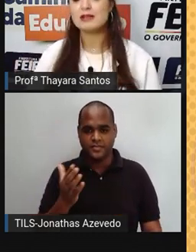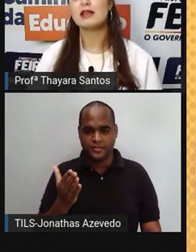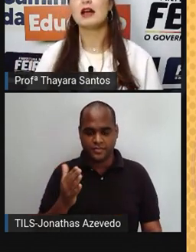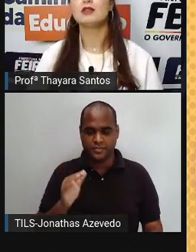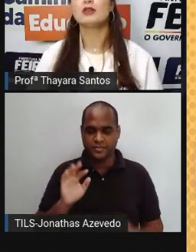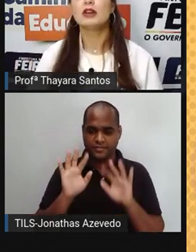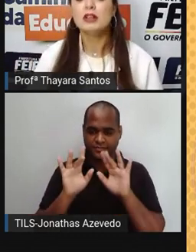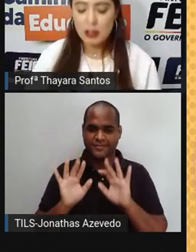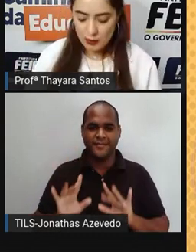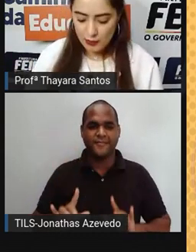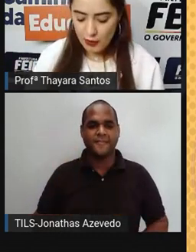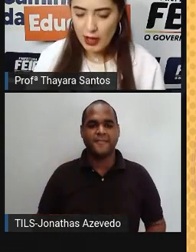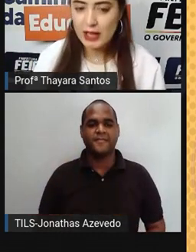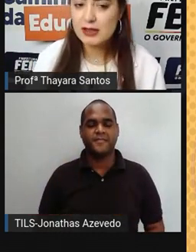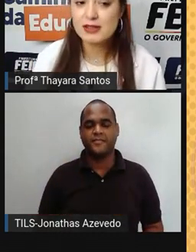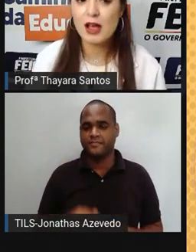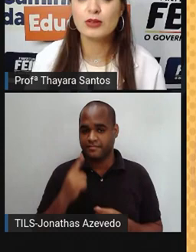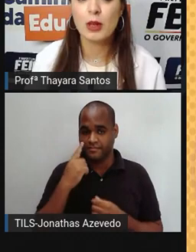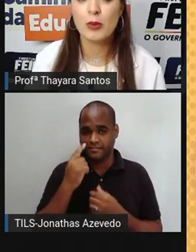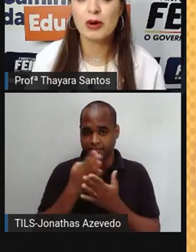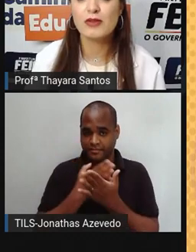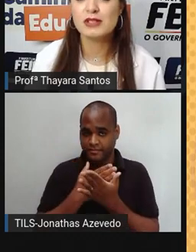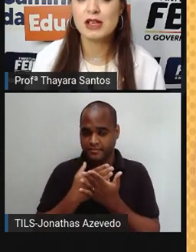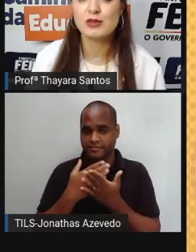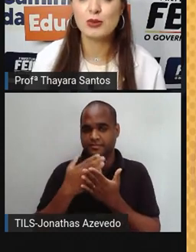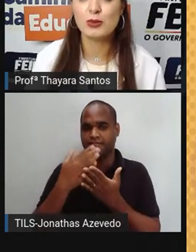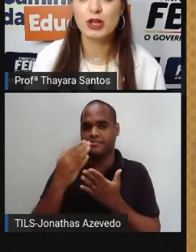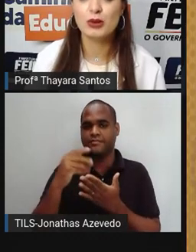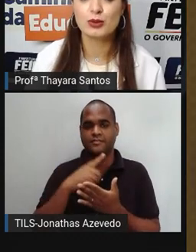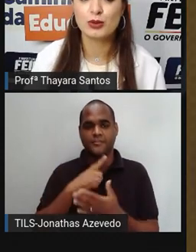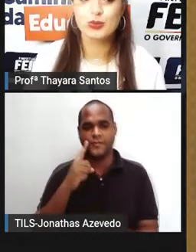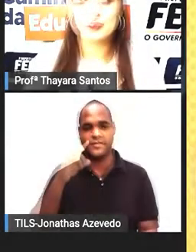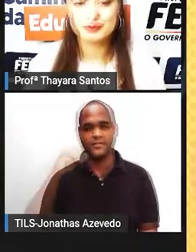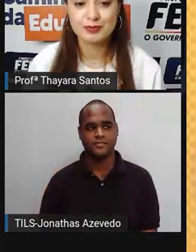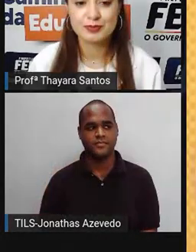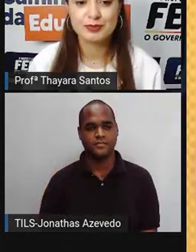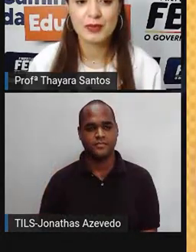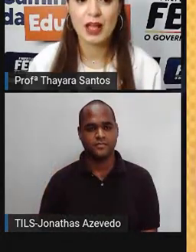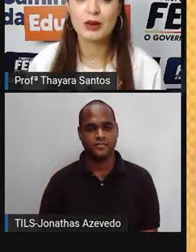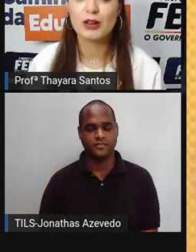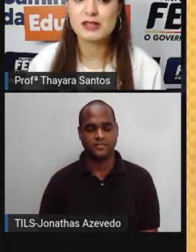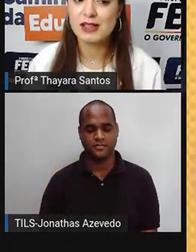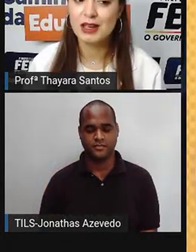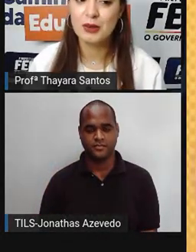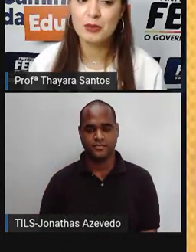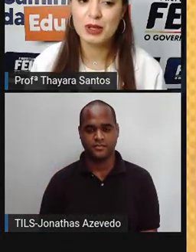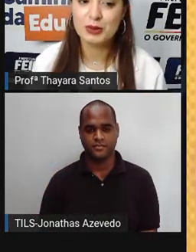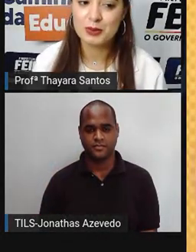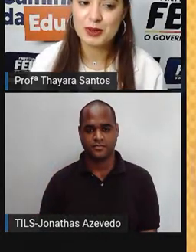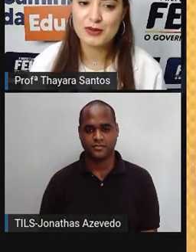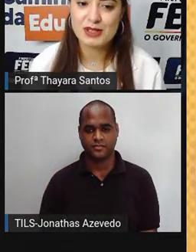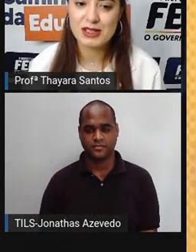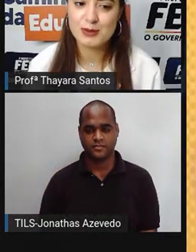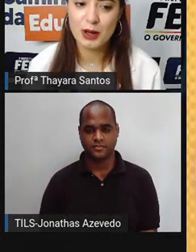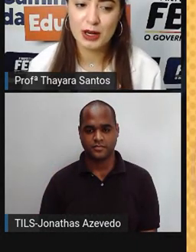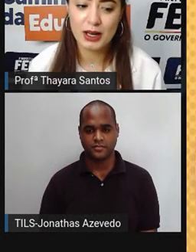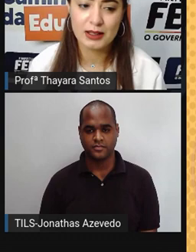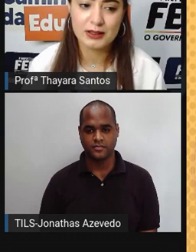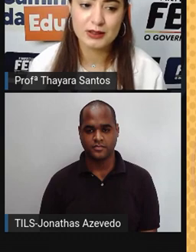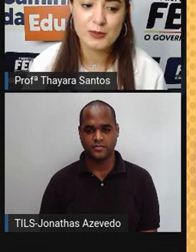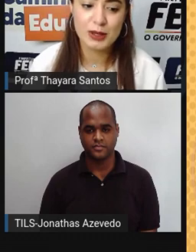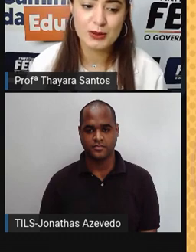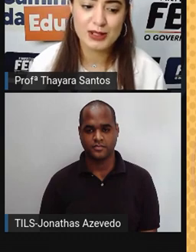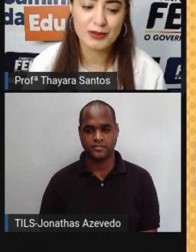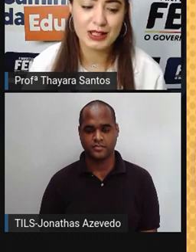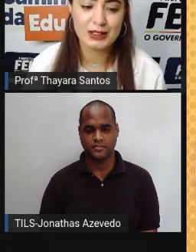meio embaçado então Vou reiniciar o tempo para vocês um minuto e agora sim um minuto para vocês